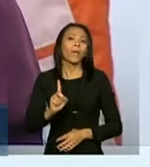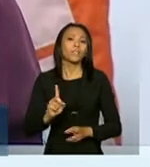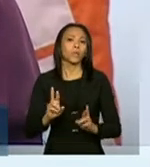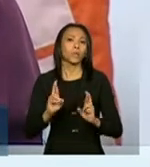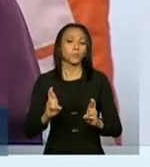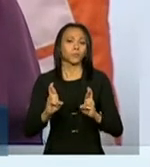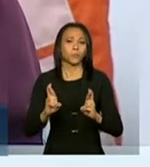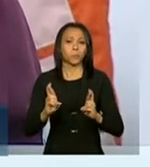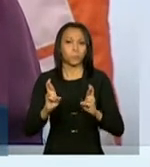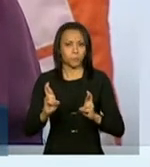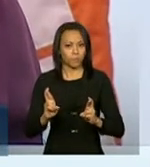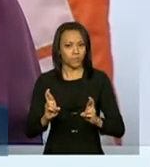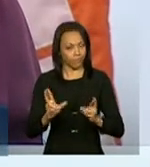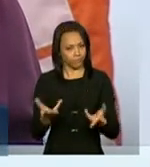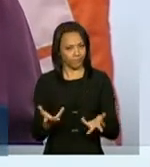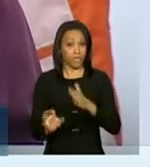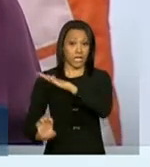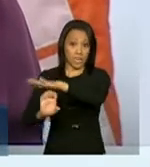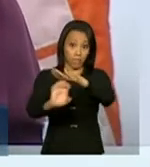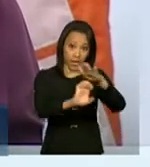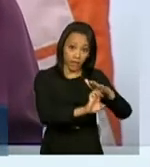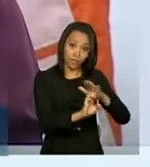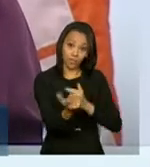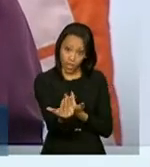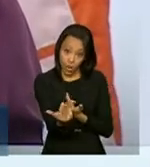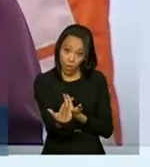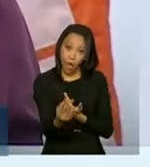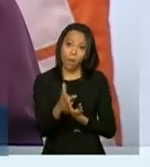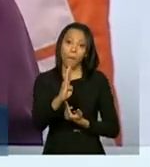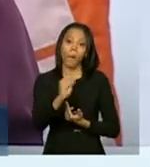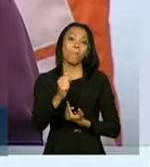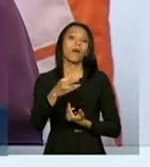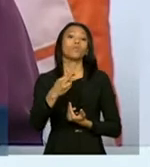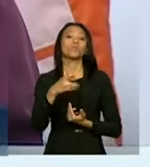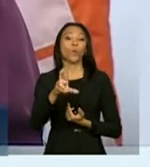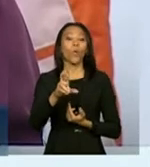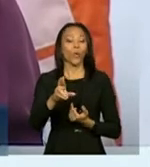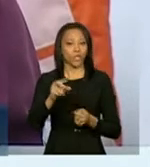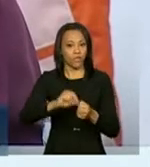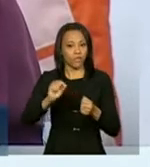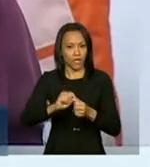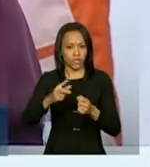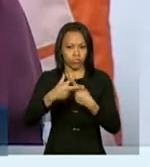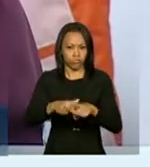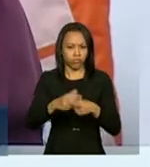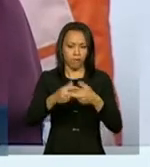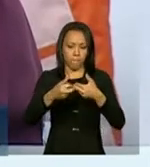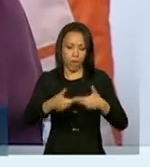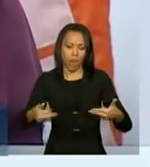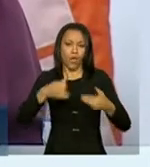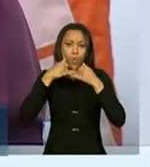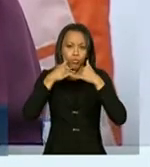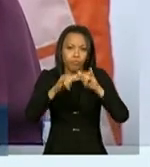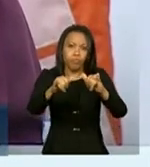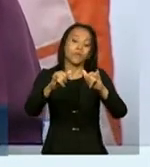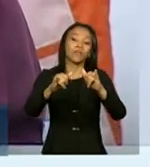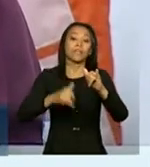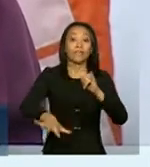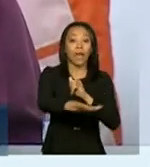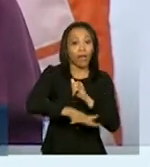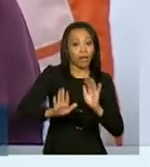aposta. Empresas como a Baltô, que produz equipamentos para o setor de energia, dispõe hoje de